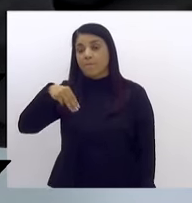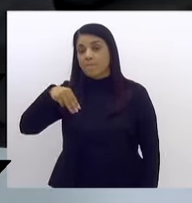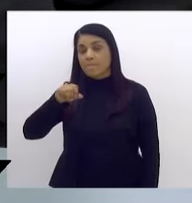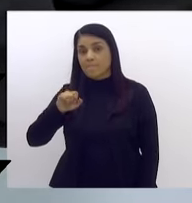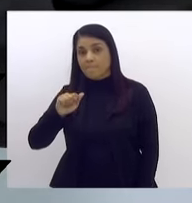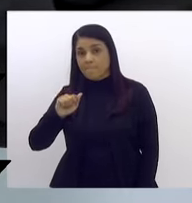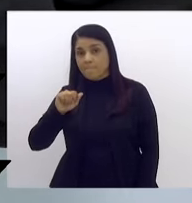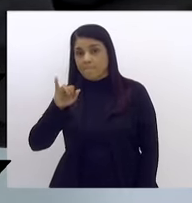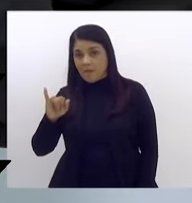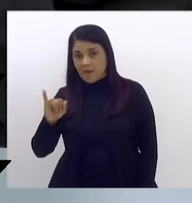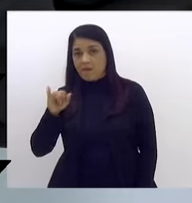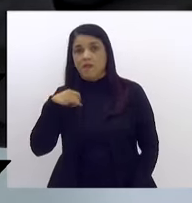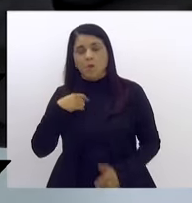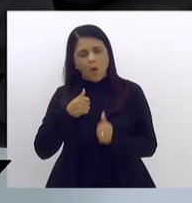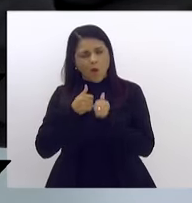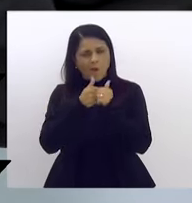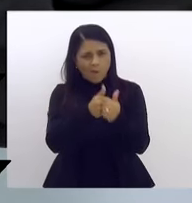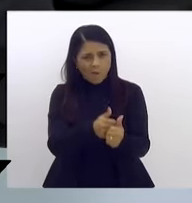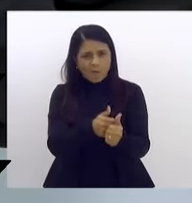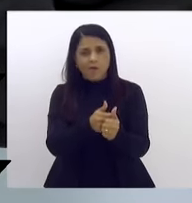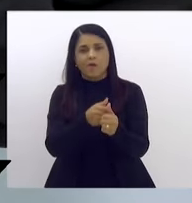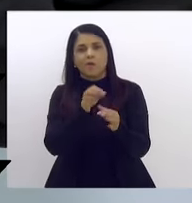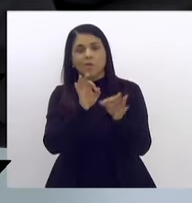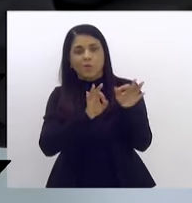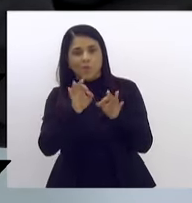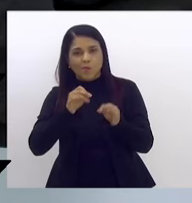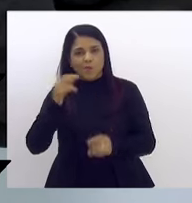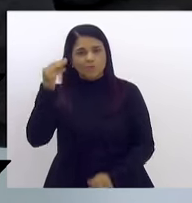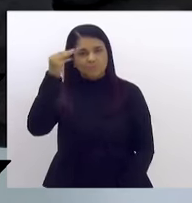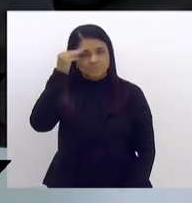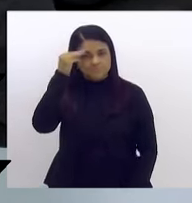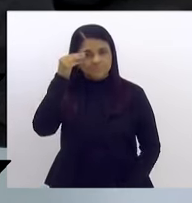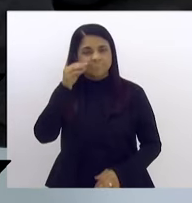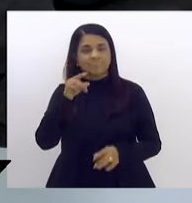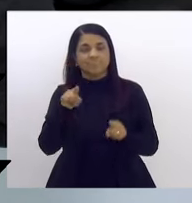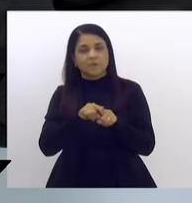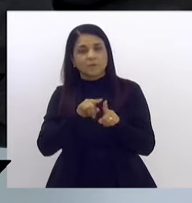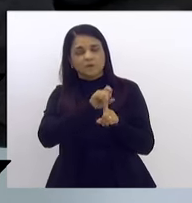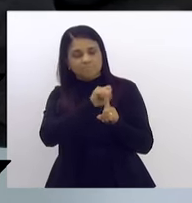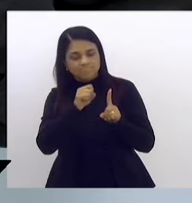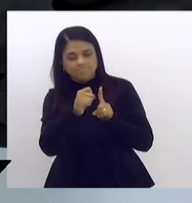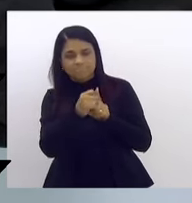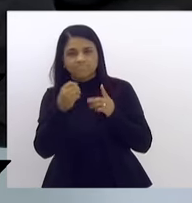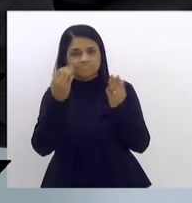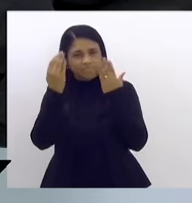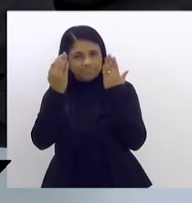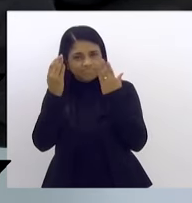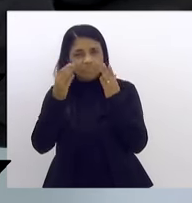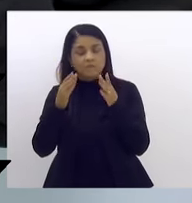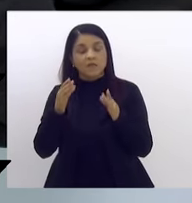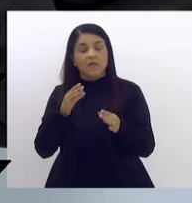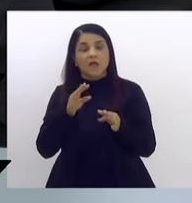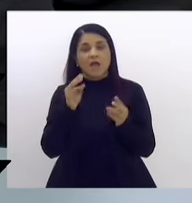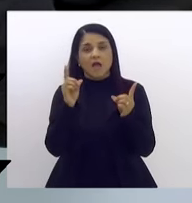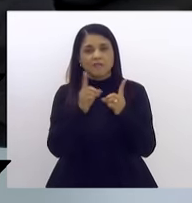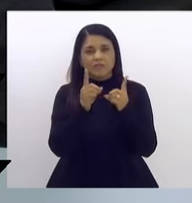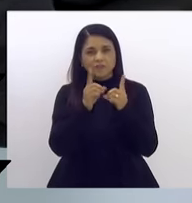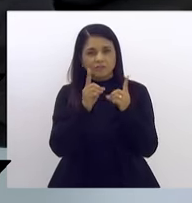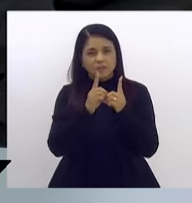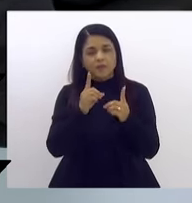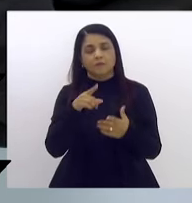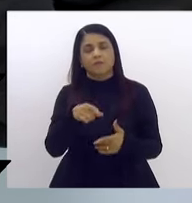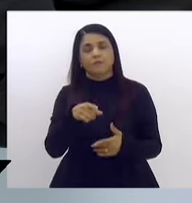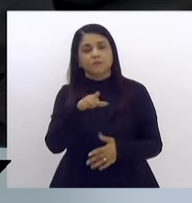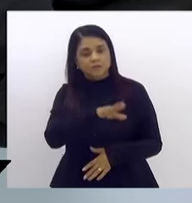acompanho a pauta da Saúde Mental todo mundo sabe eu visitando o centro de atenção psicossocial né de atendimento infantil os capsis